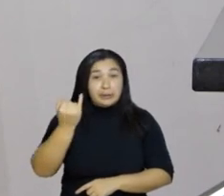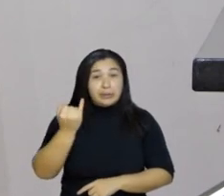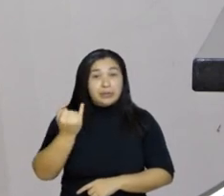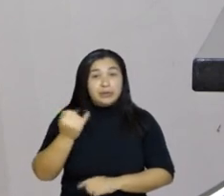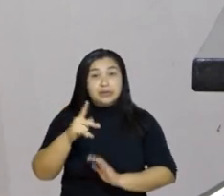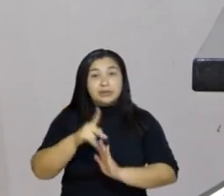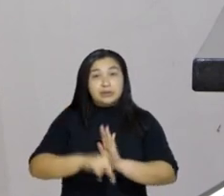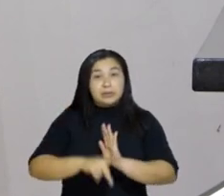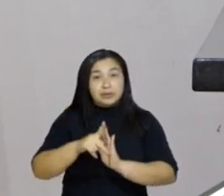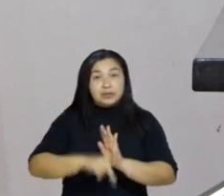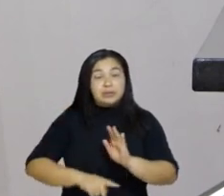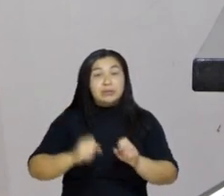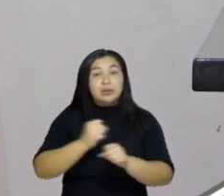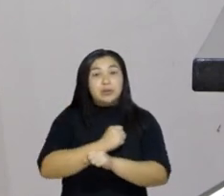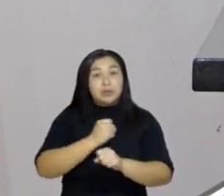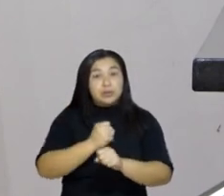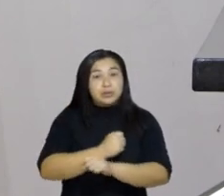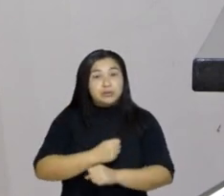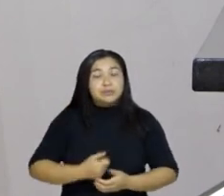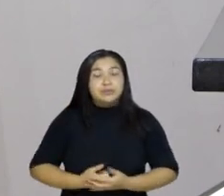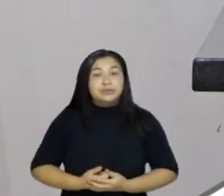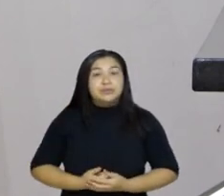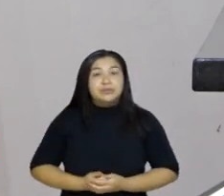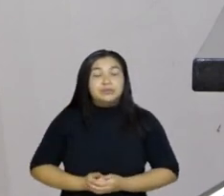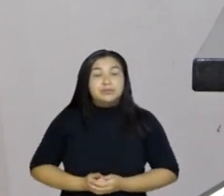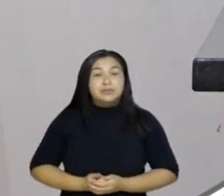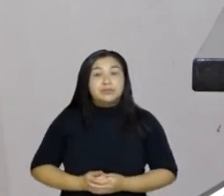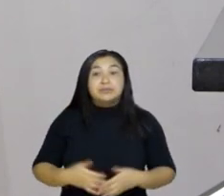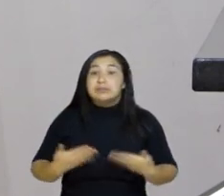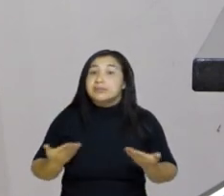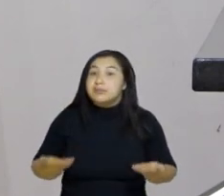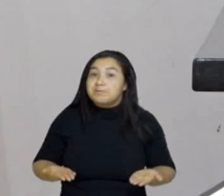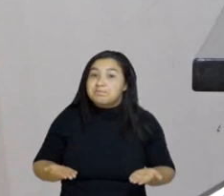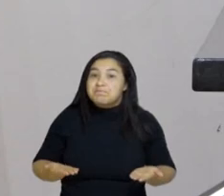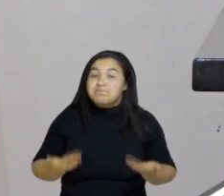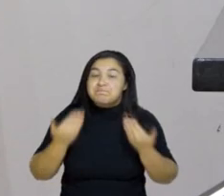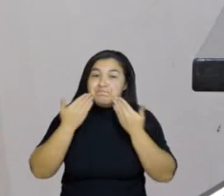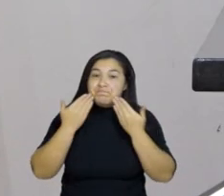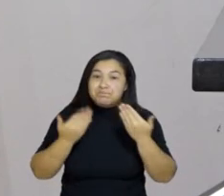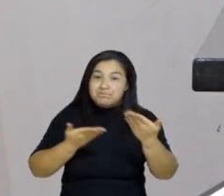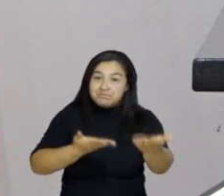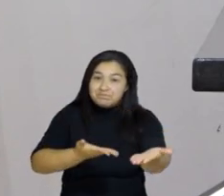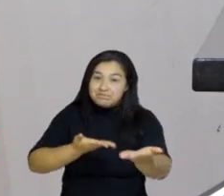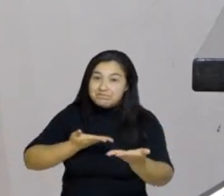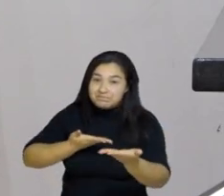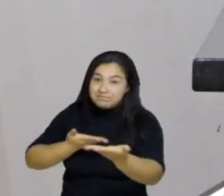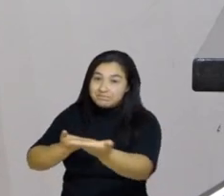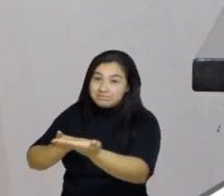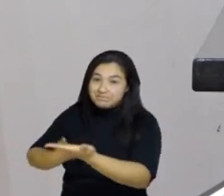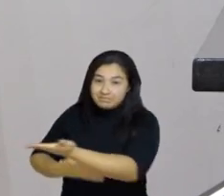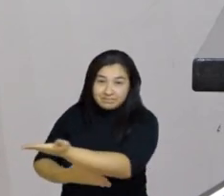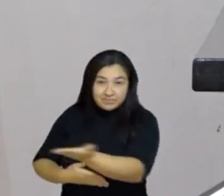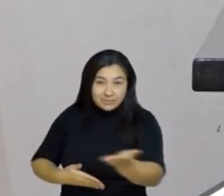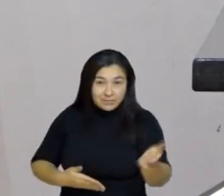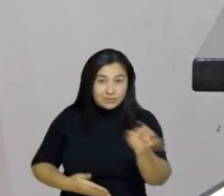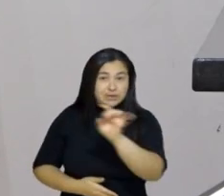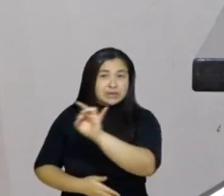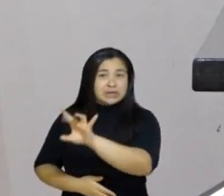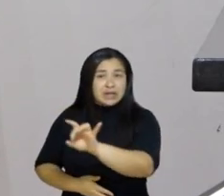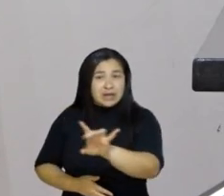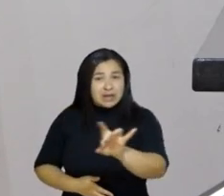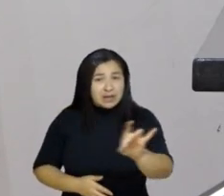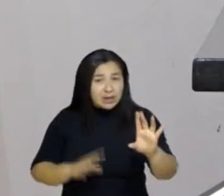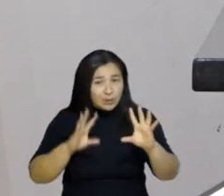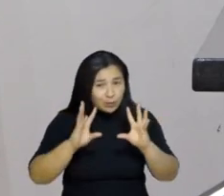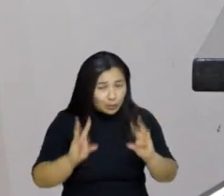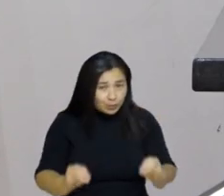programa de construção. Então, deputado, eu quero fazer um convite aos senhores parlamentares,